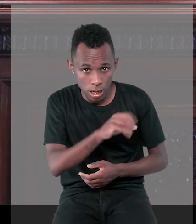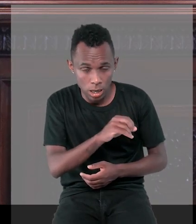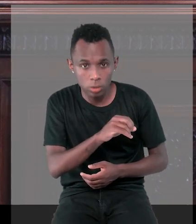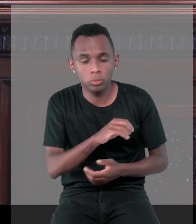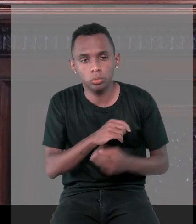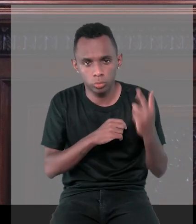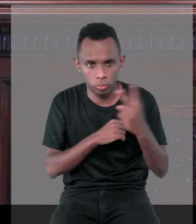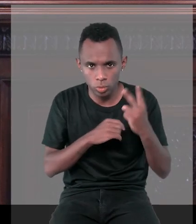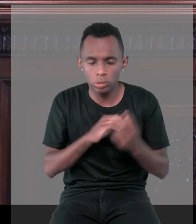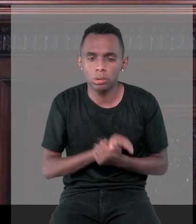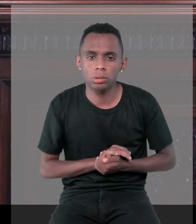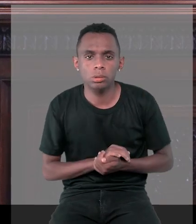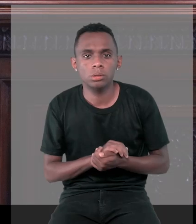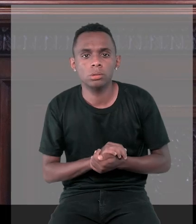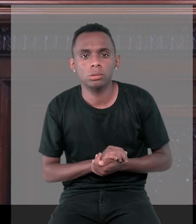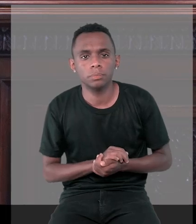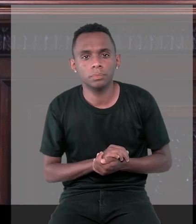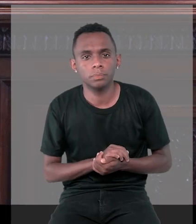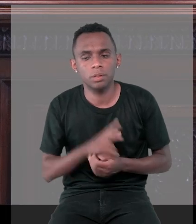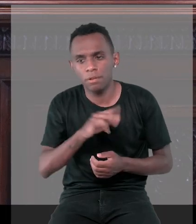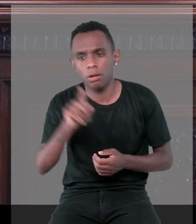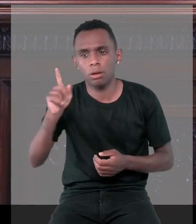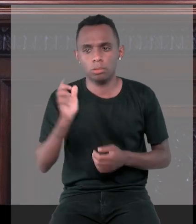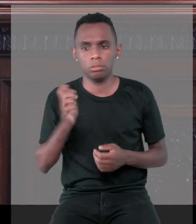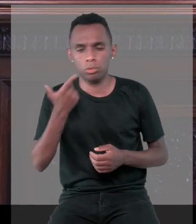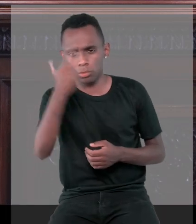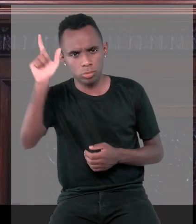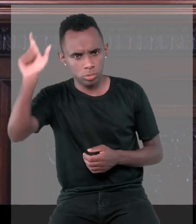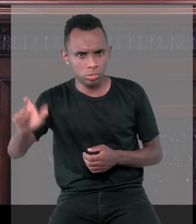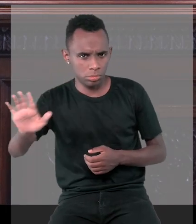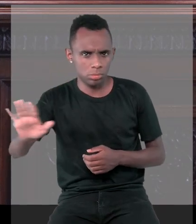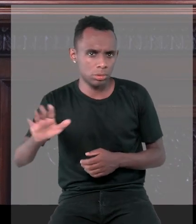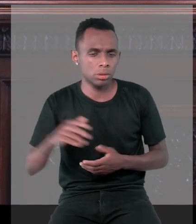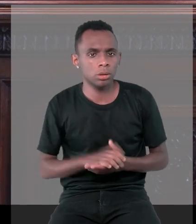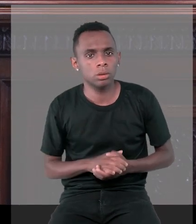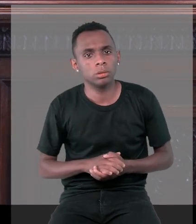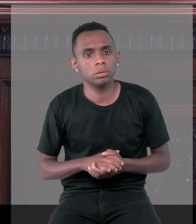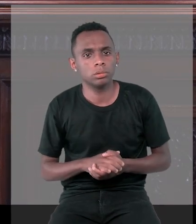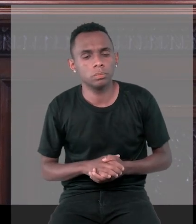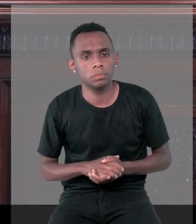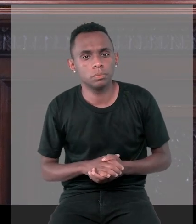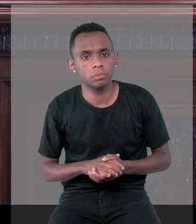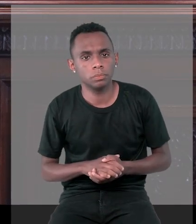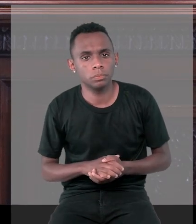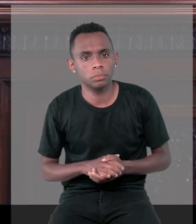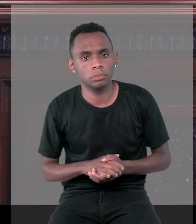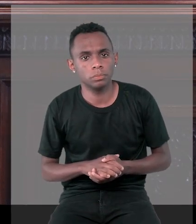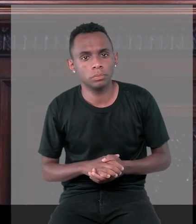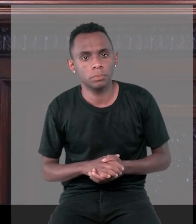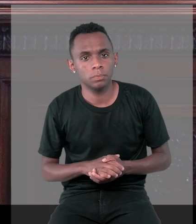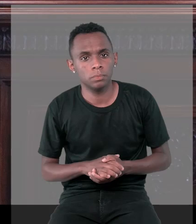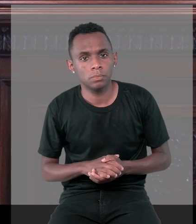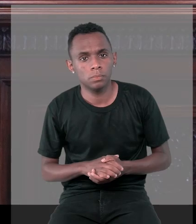aqui, o Hélio, aquele burguesinho que vai fazer homenagem a Troar com a garota e mais o Douglas,